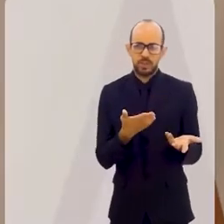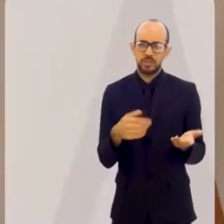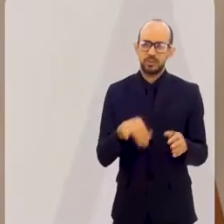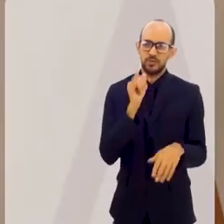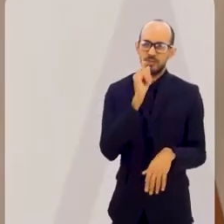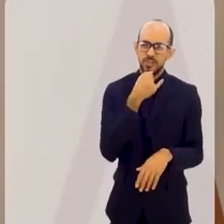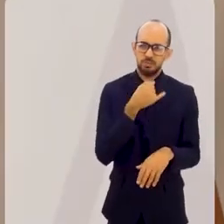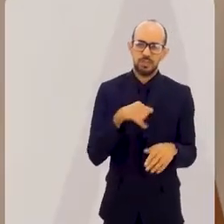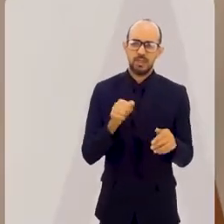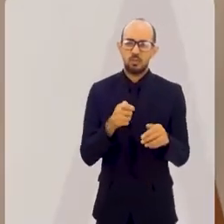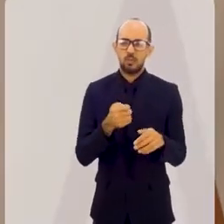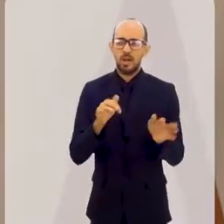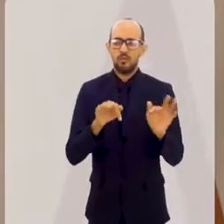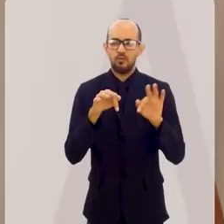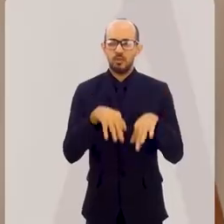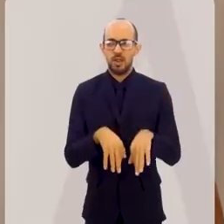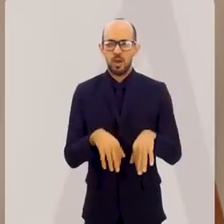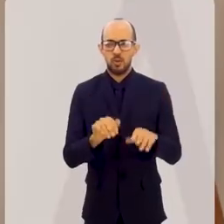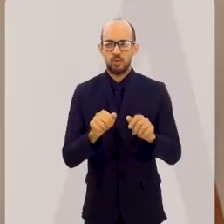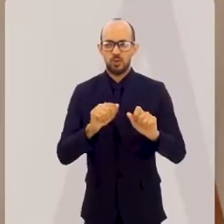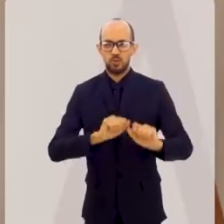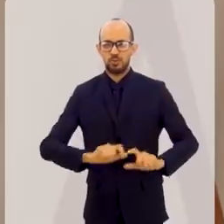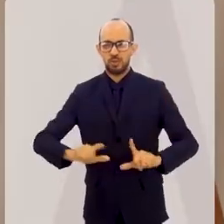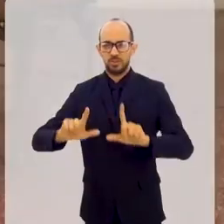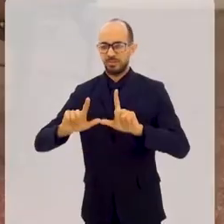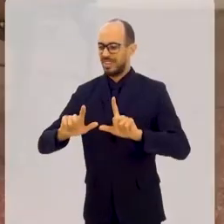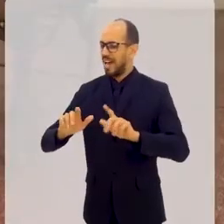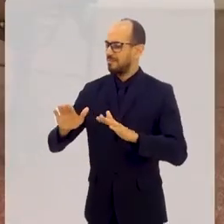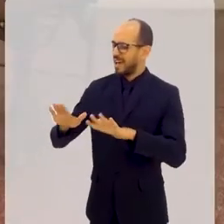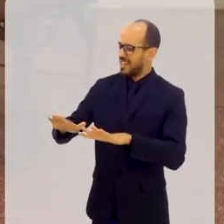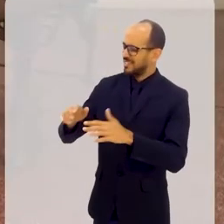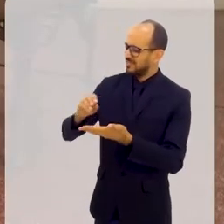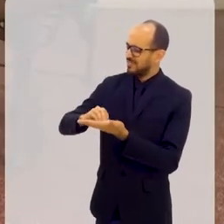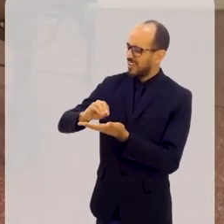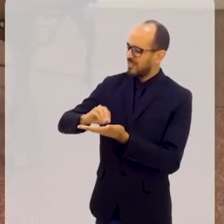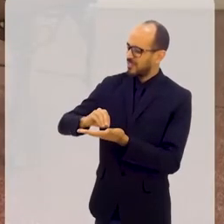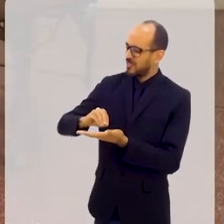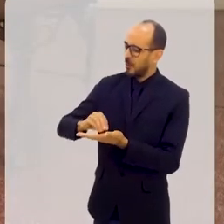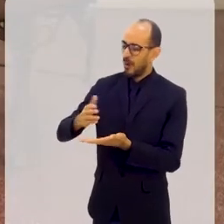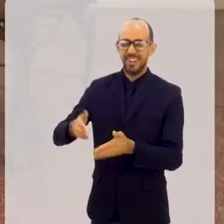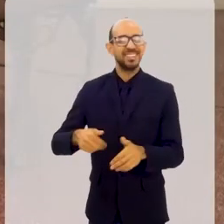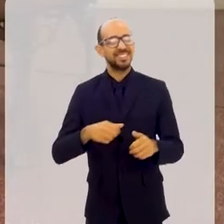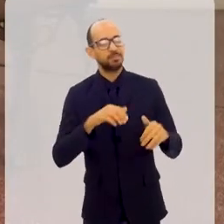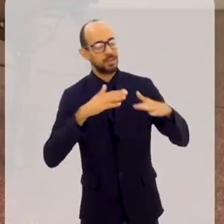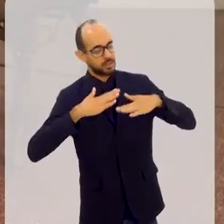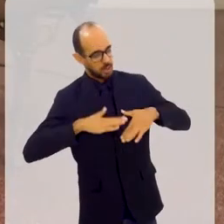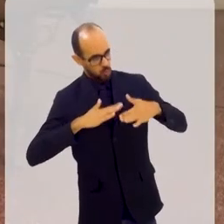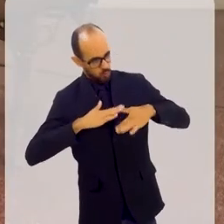infelizmente a gente está chegando no final do nosso programa Nem começamos ainda